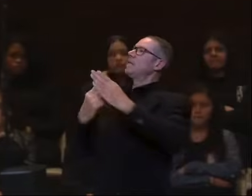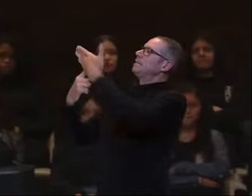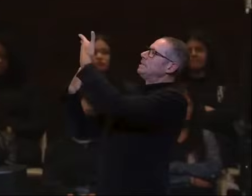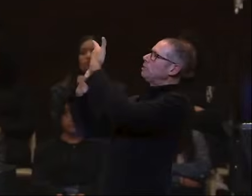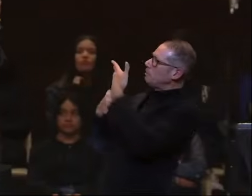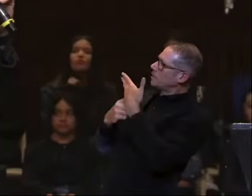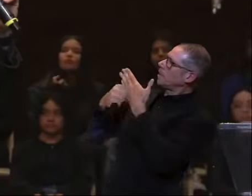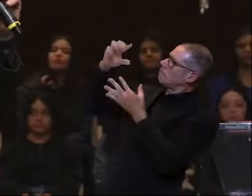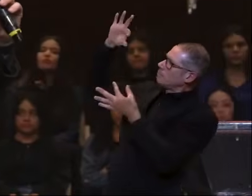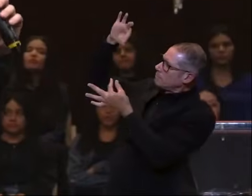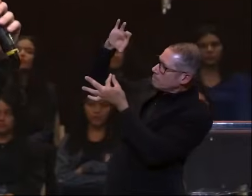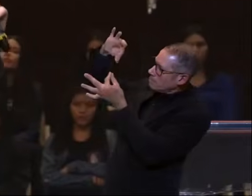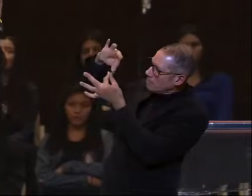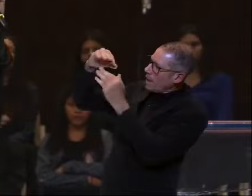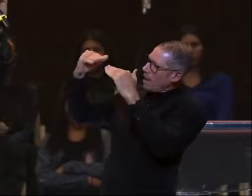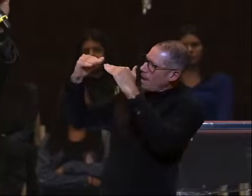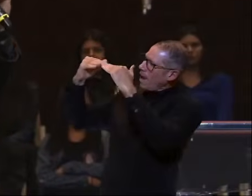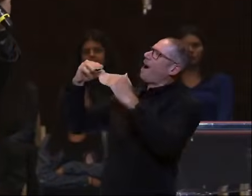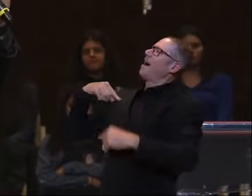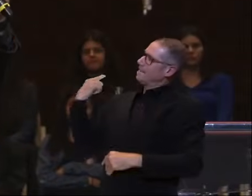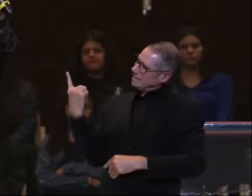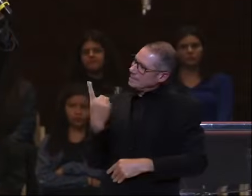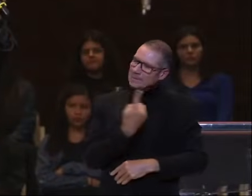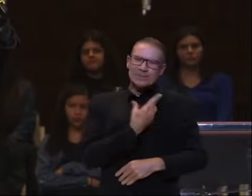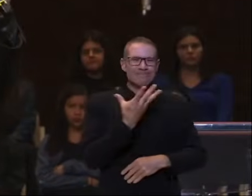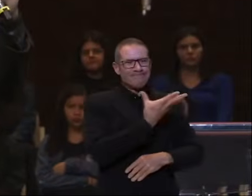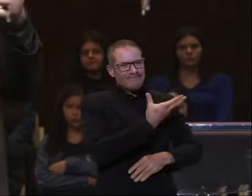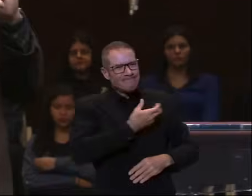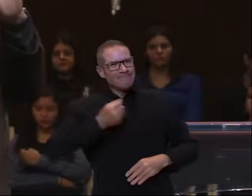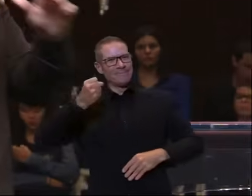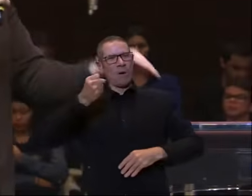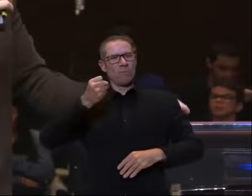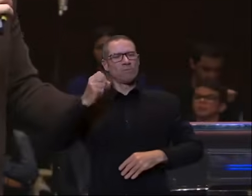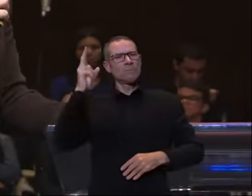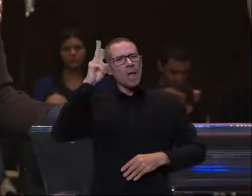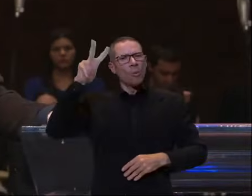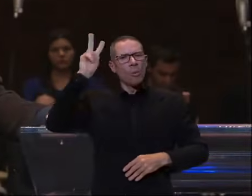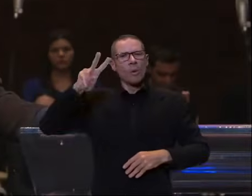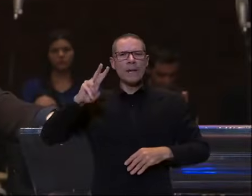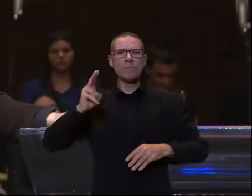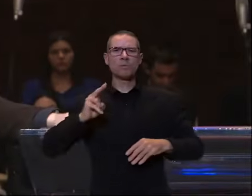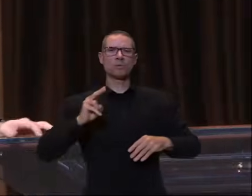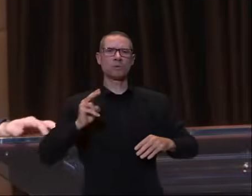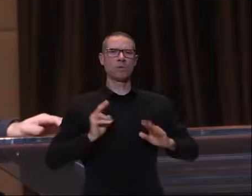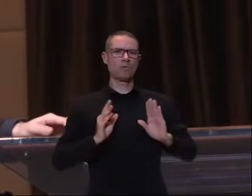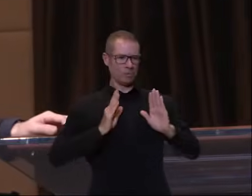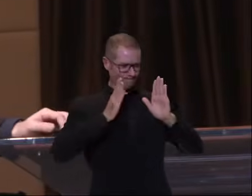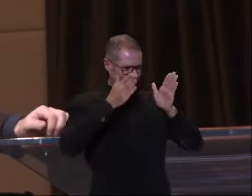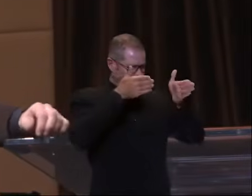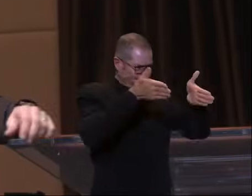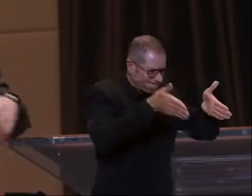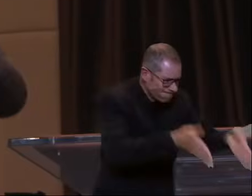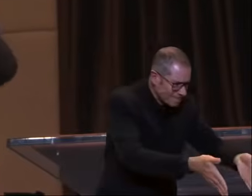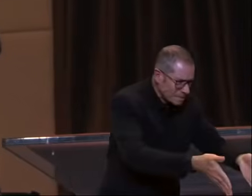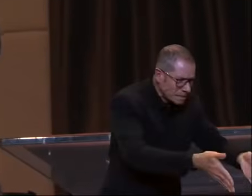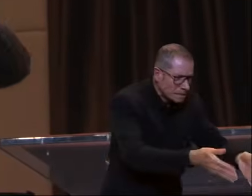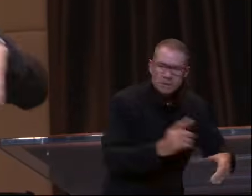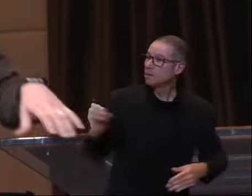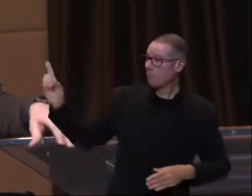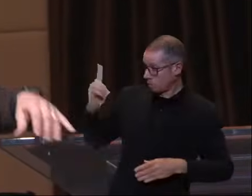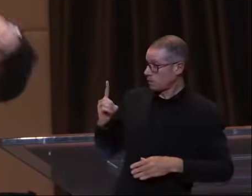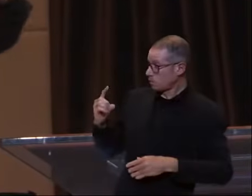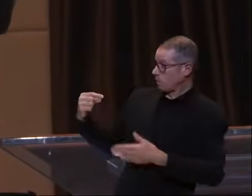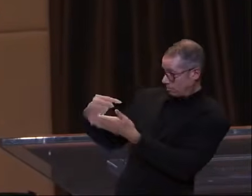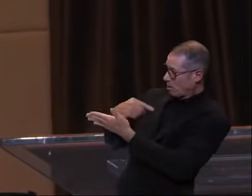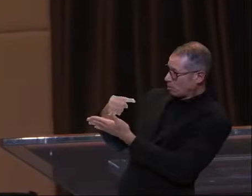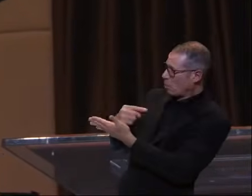nosso espírito que nós somos salvos. Eu lembro que eu fiz um velório, uma moça veio perguntar, eu tinha falado sobre salvação,